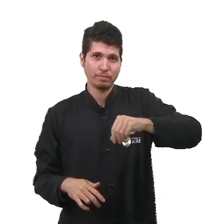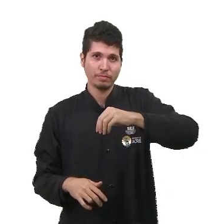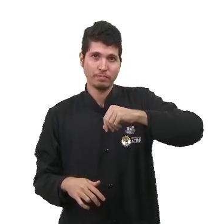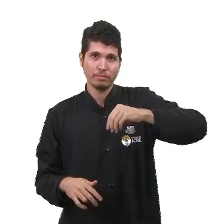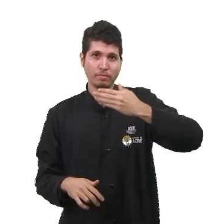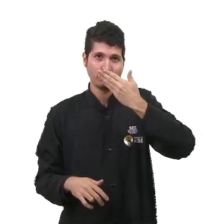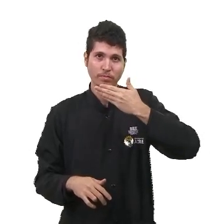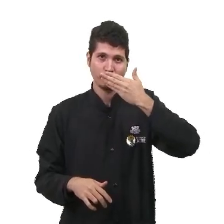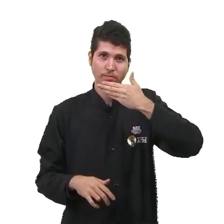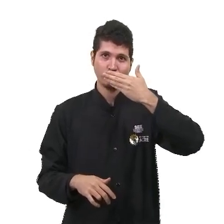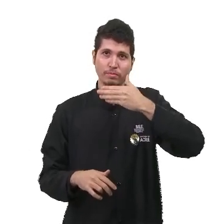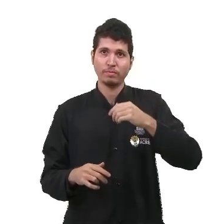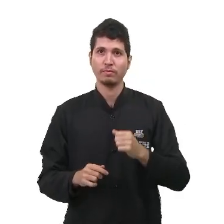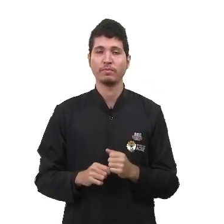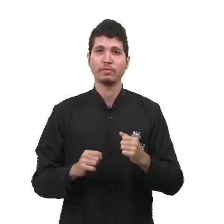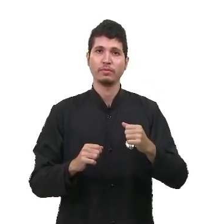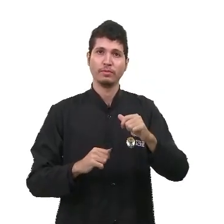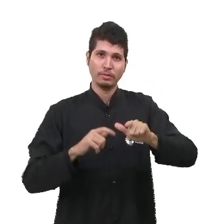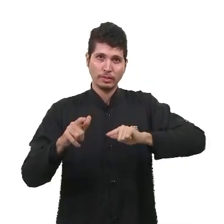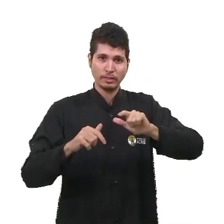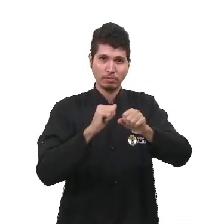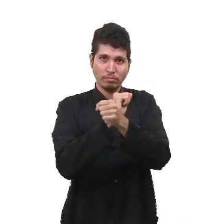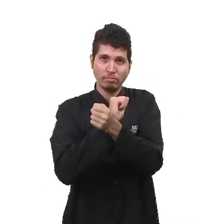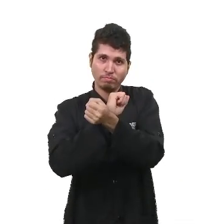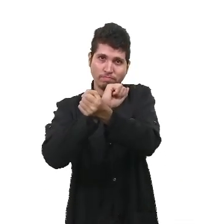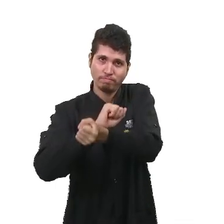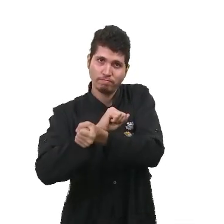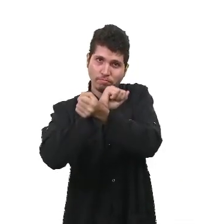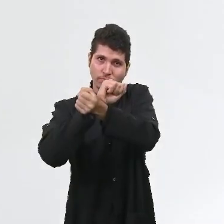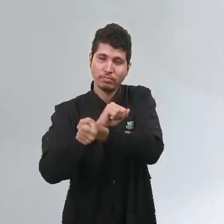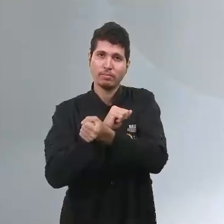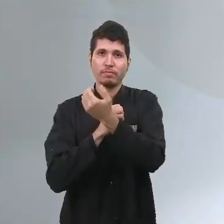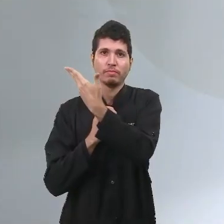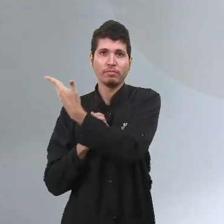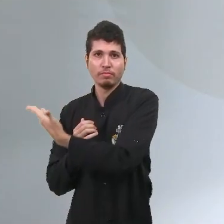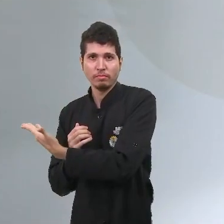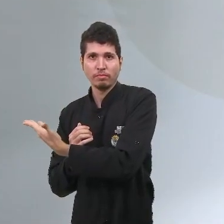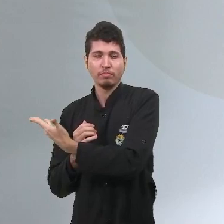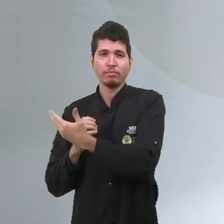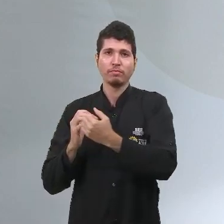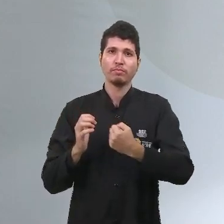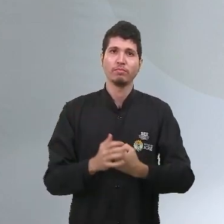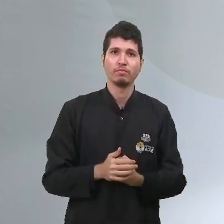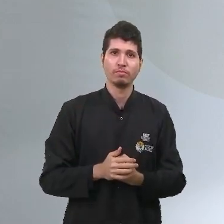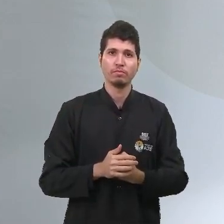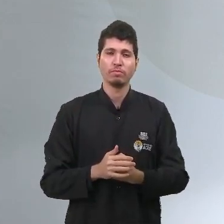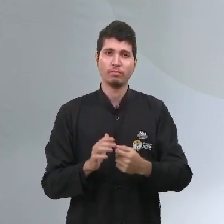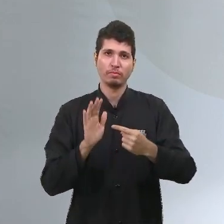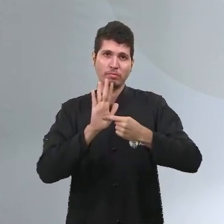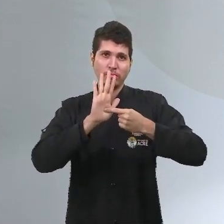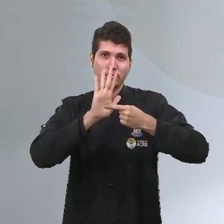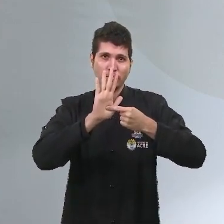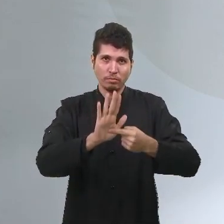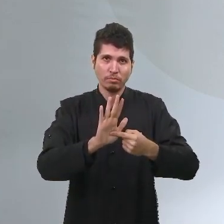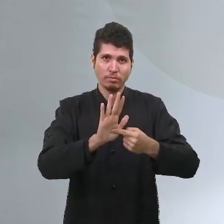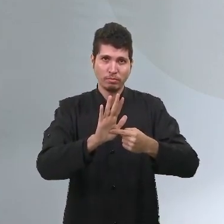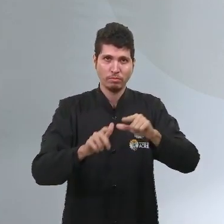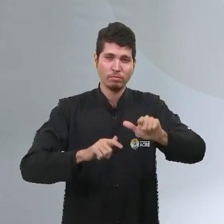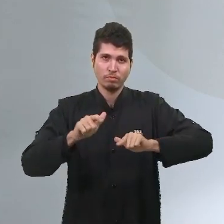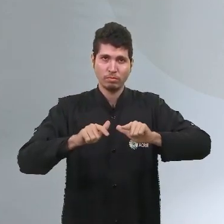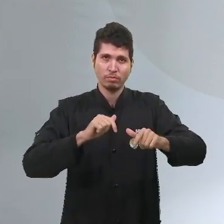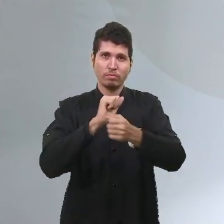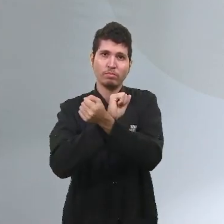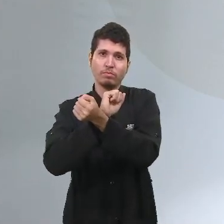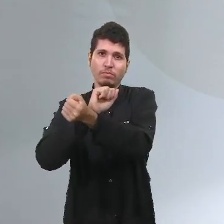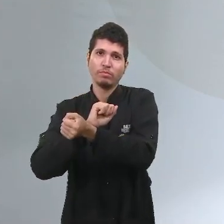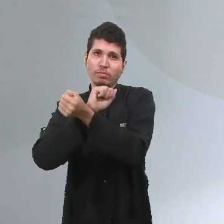trabalho escravo. Logo, essa imagem aqui, ela representa aí o trabalho dos escravos aqui no Brasil,